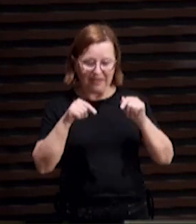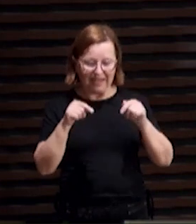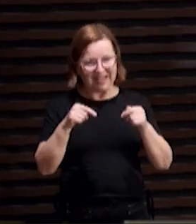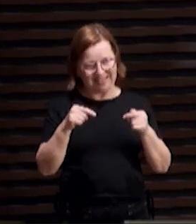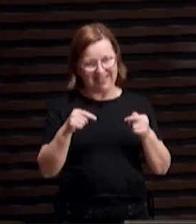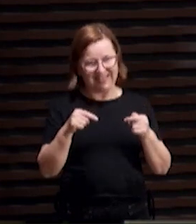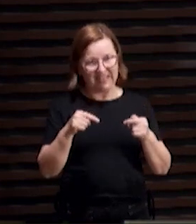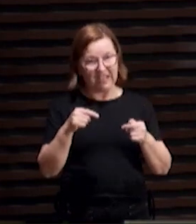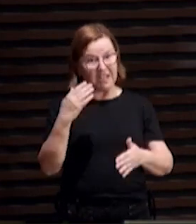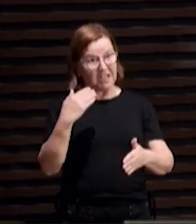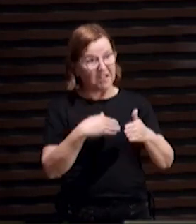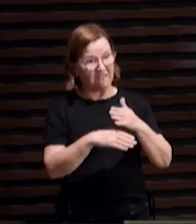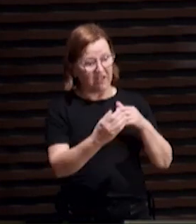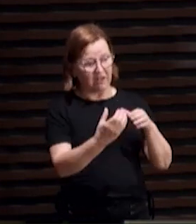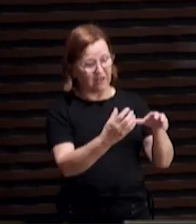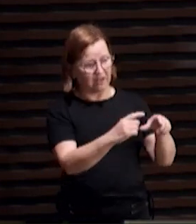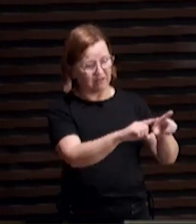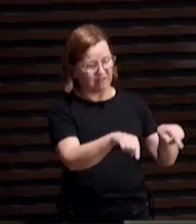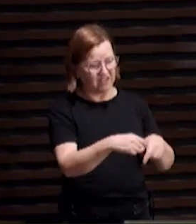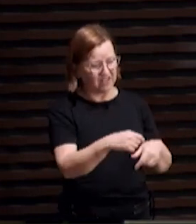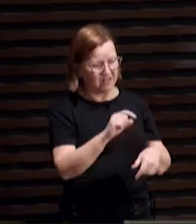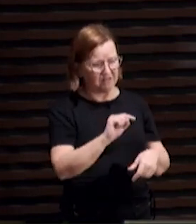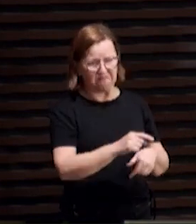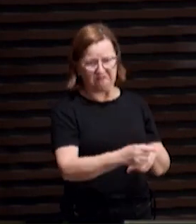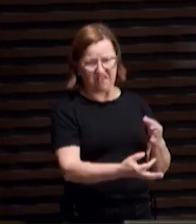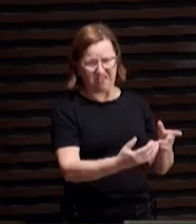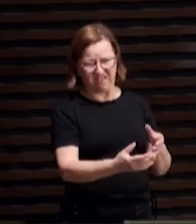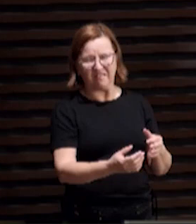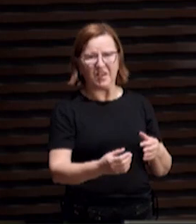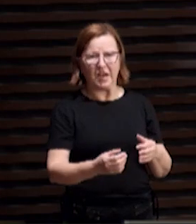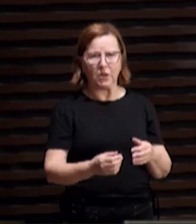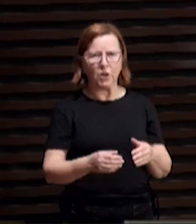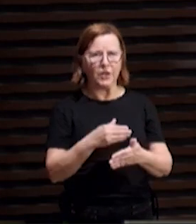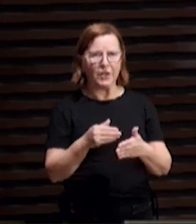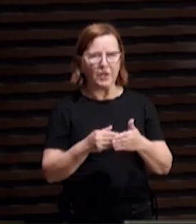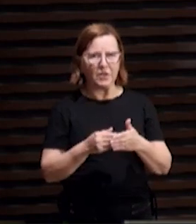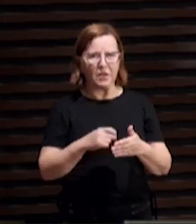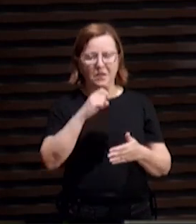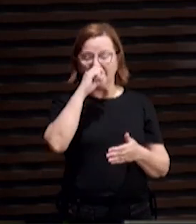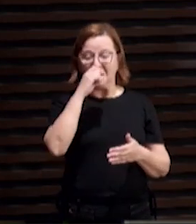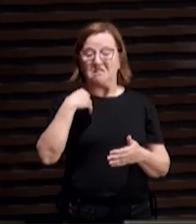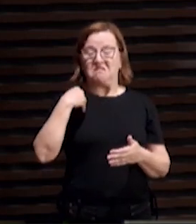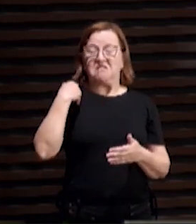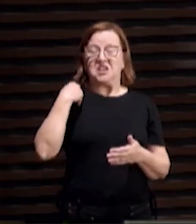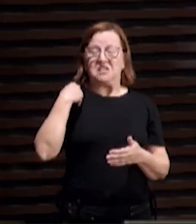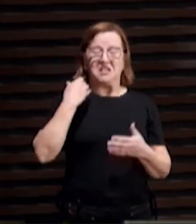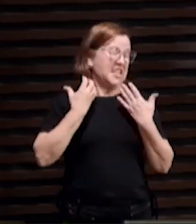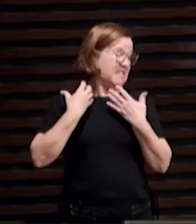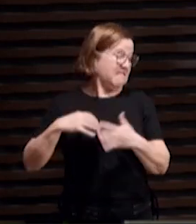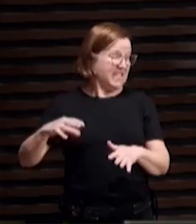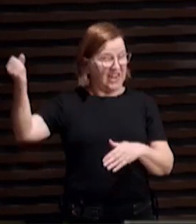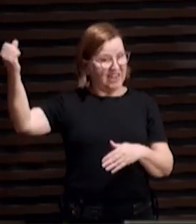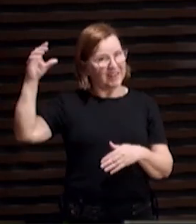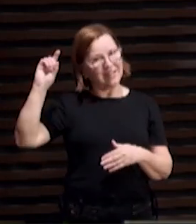que vá para o inferno todos os soberbos que não se submetem à graça do Senhor. Parece duro demais, mas era